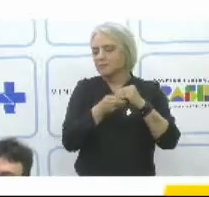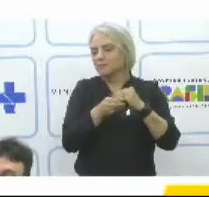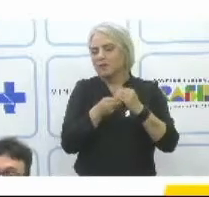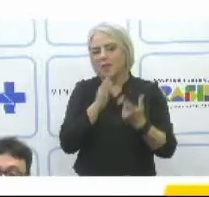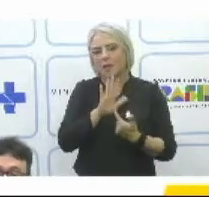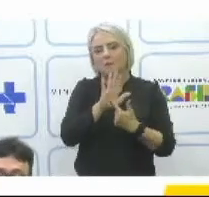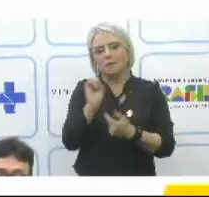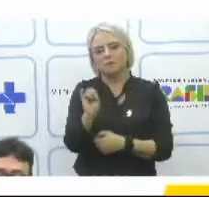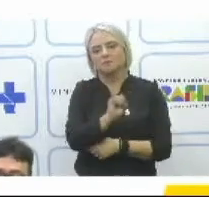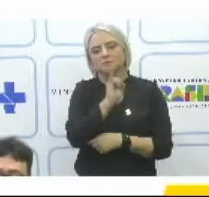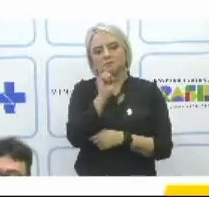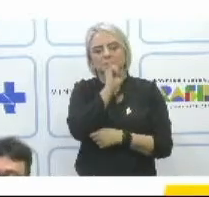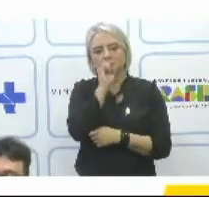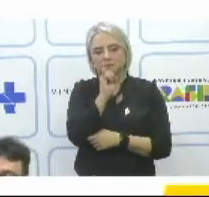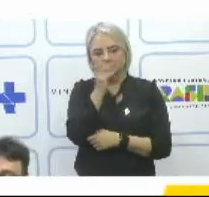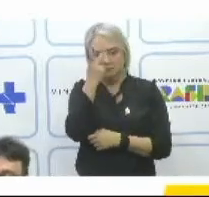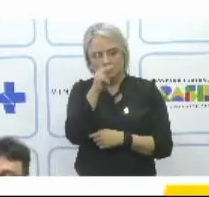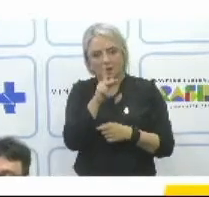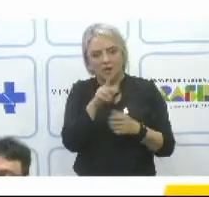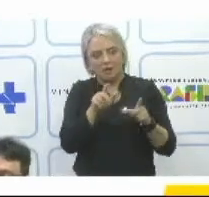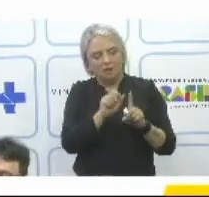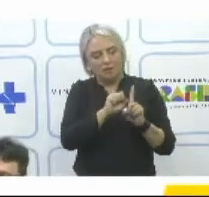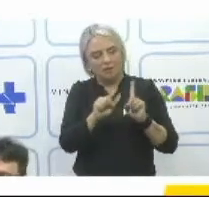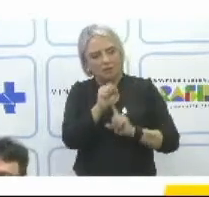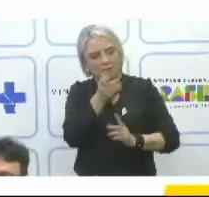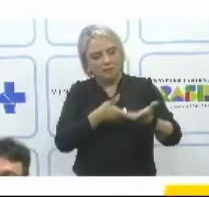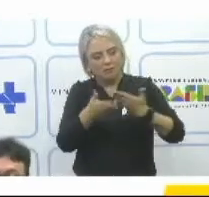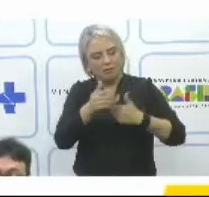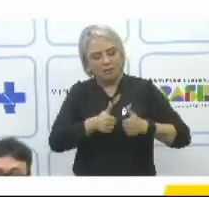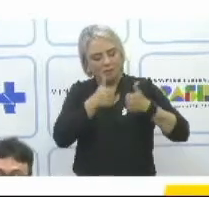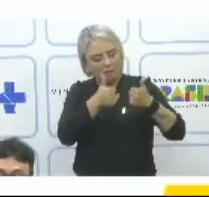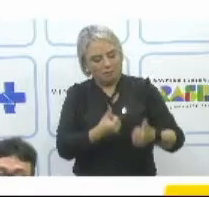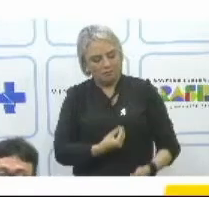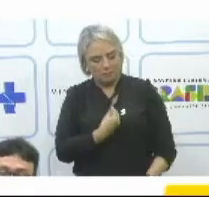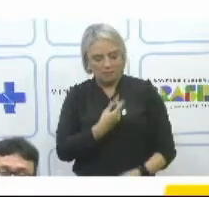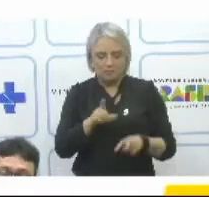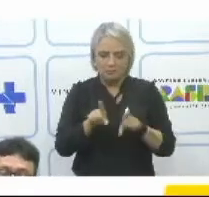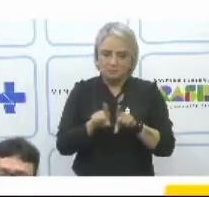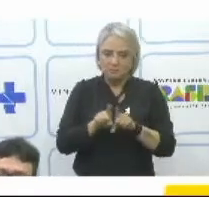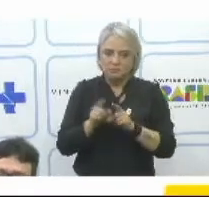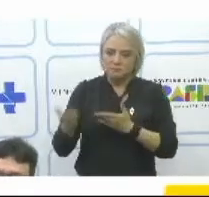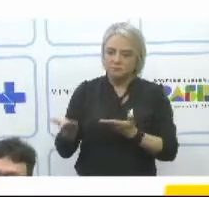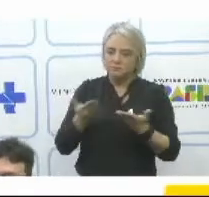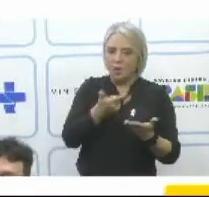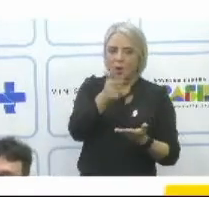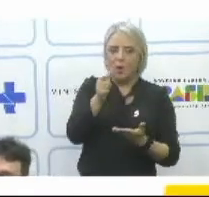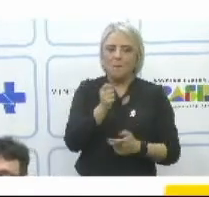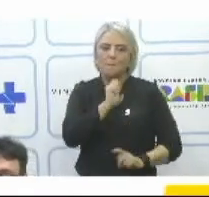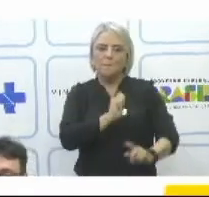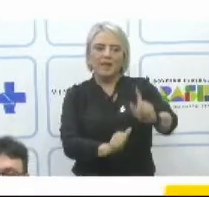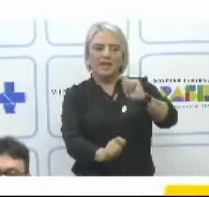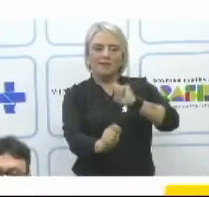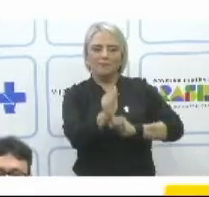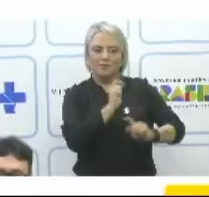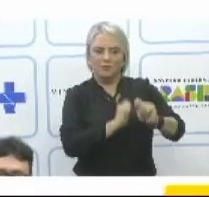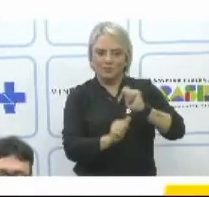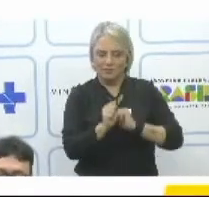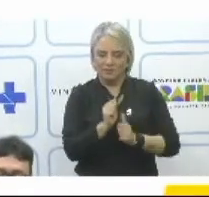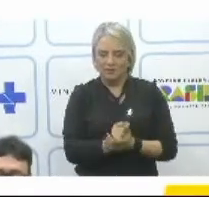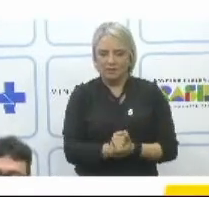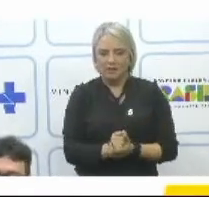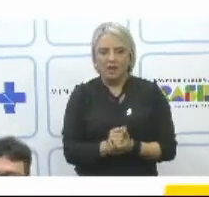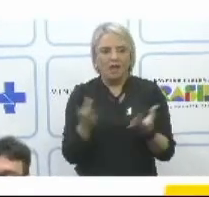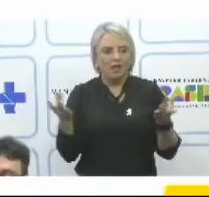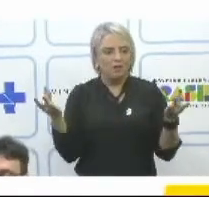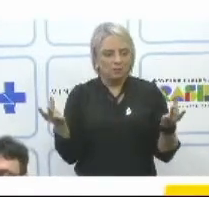se mostrado importante, né, para essa parte da sociabilidade e qualidade de vida, mas também trazendo outros benefícios, né? Então, a